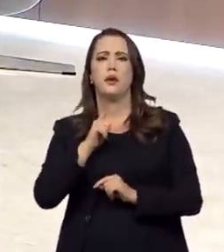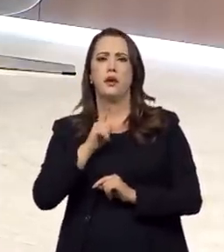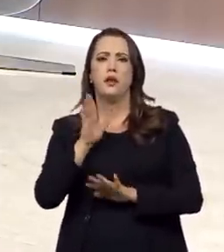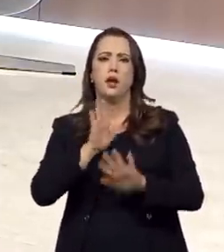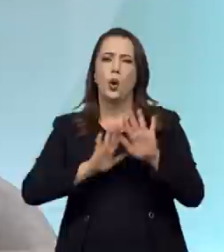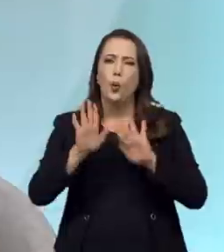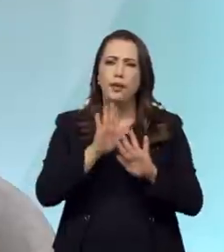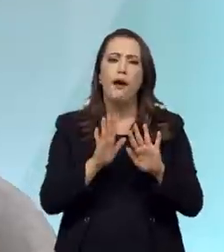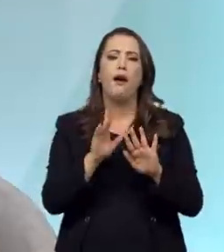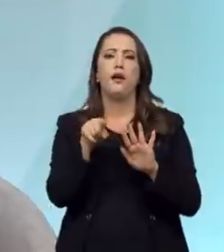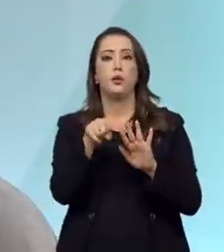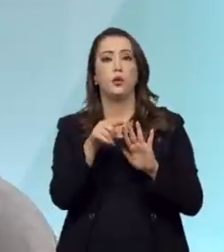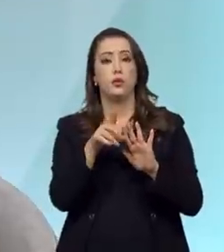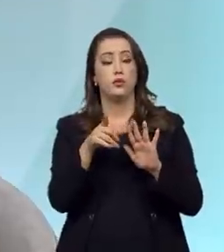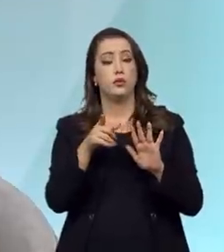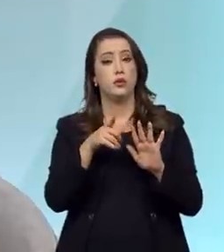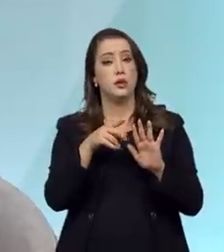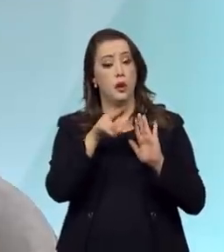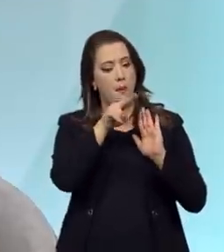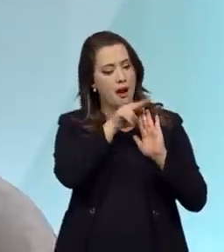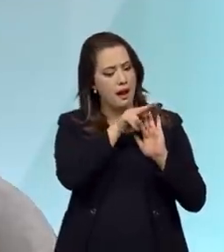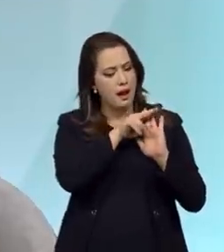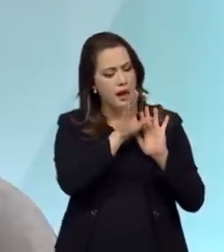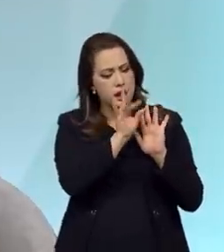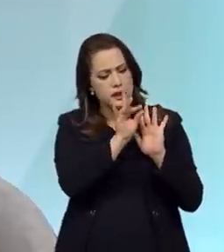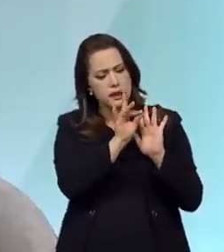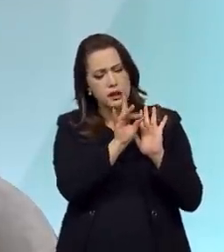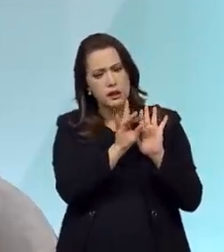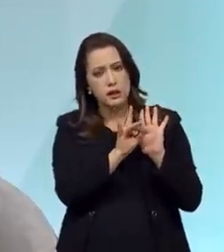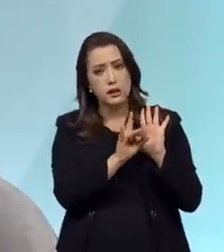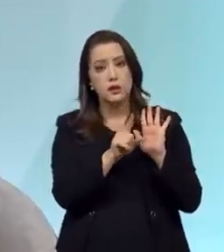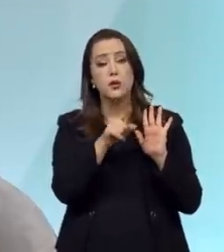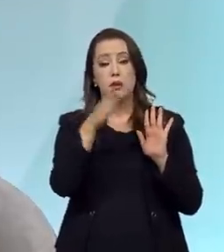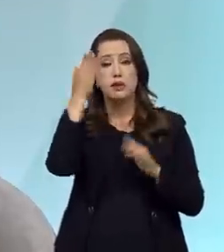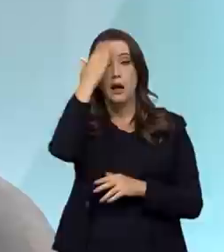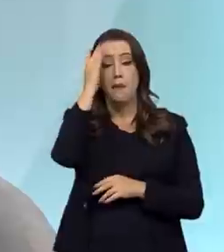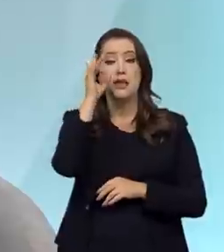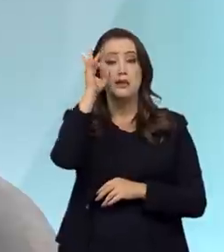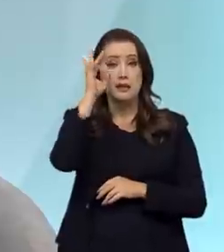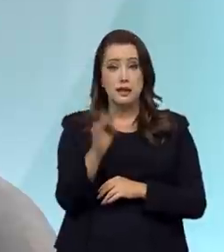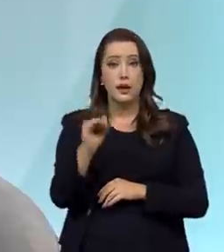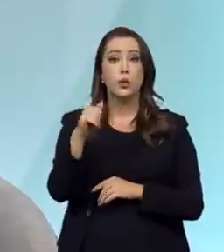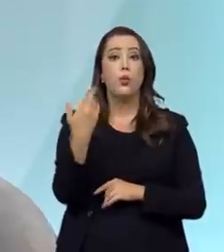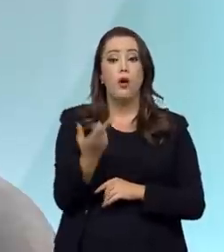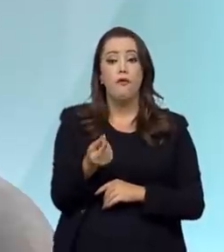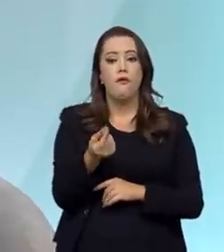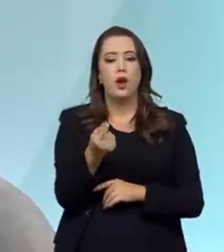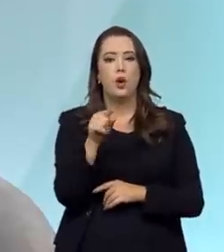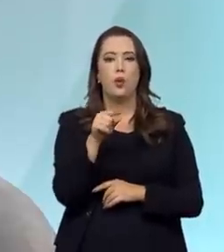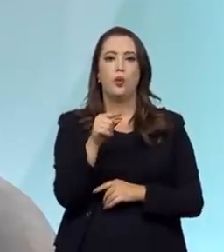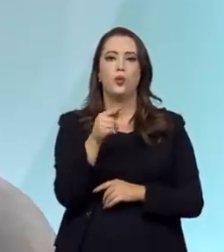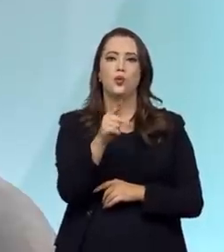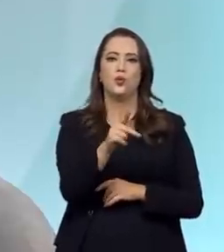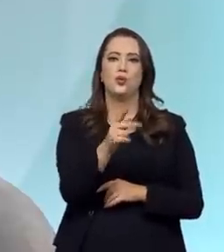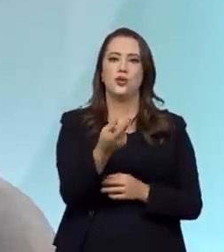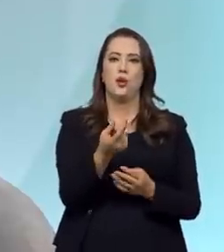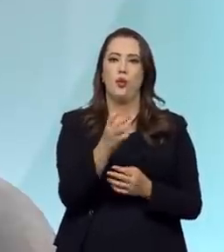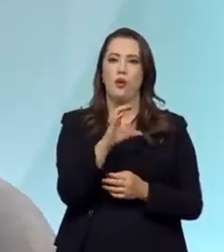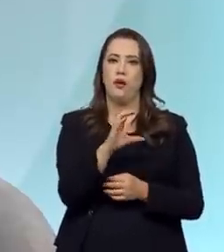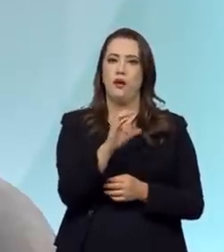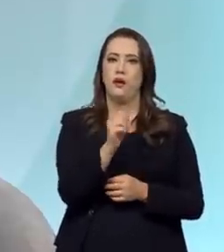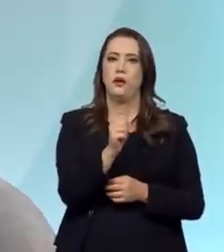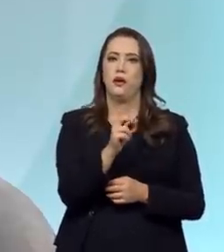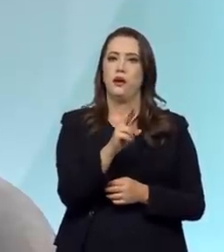trazer uma taxonomia que é uma regra vamos de assim mínima para você medir um crédito que agora no Brasil garantindo a integridade ambiental